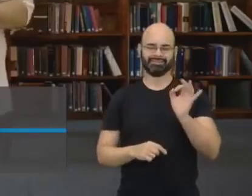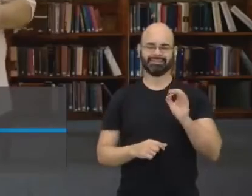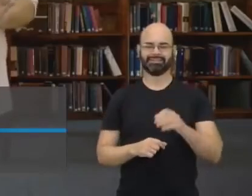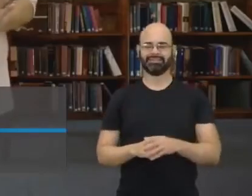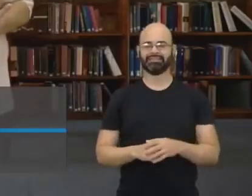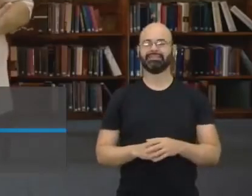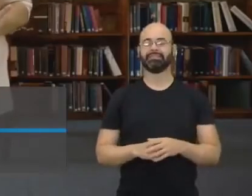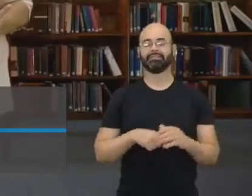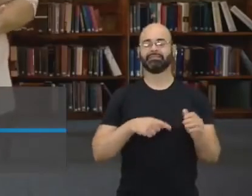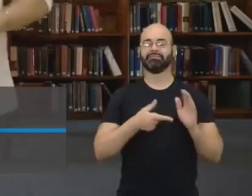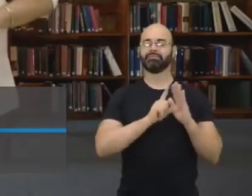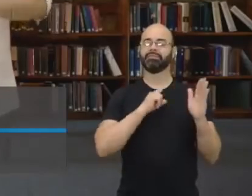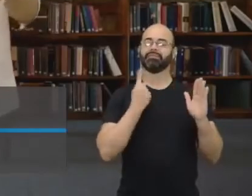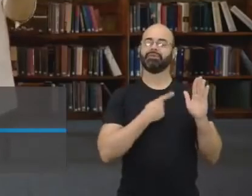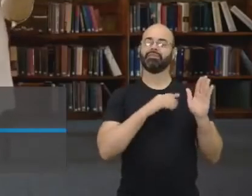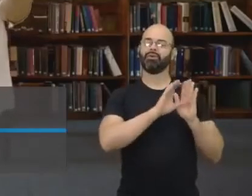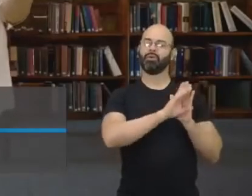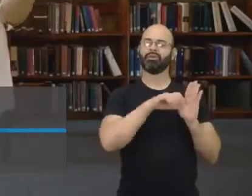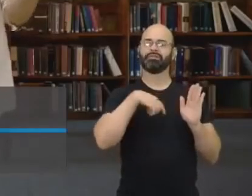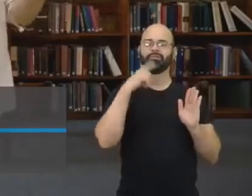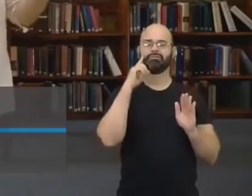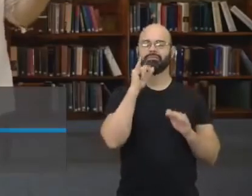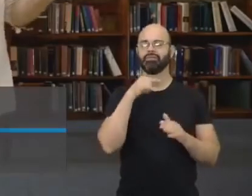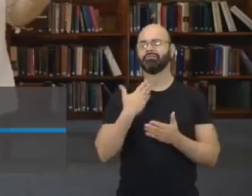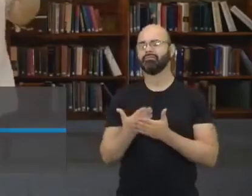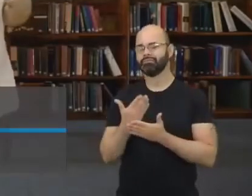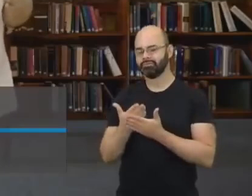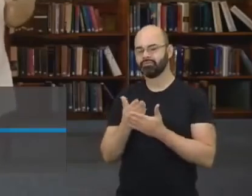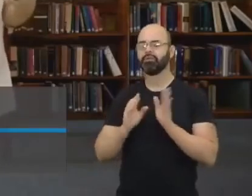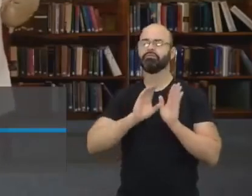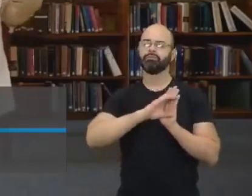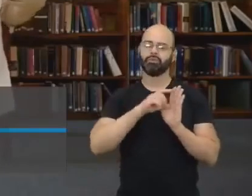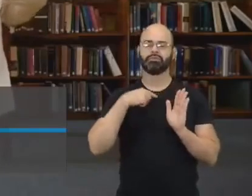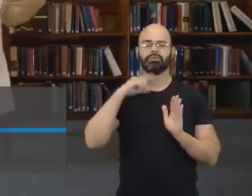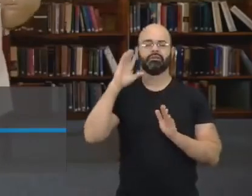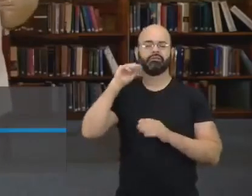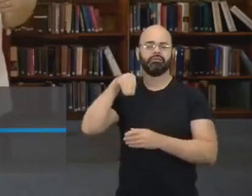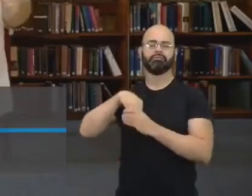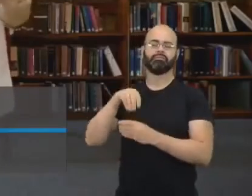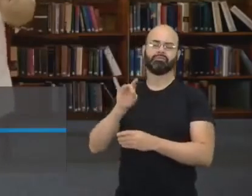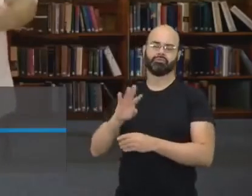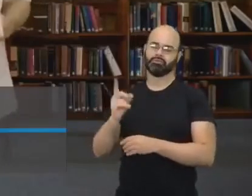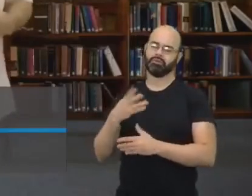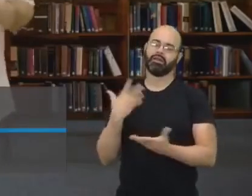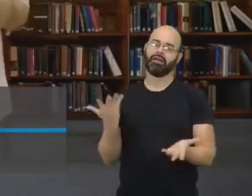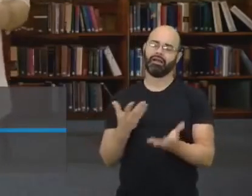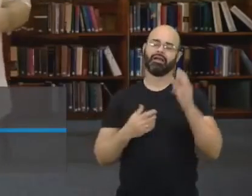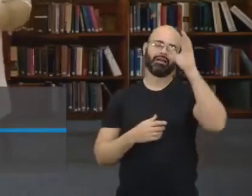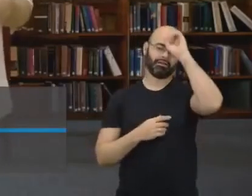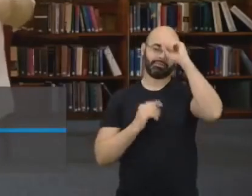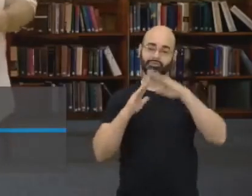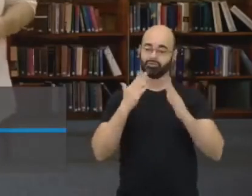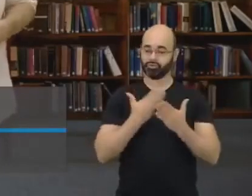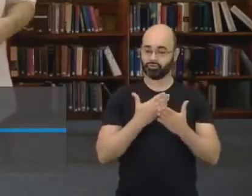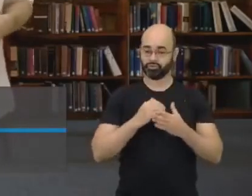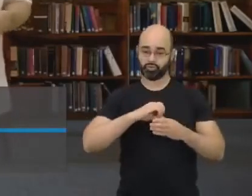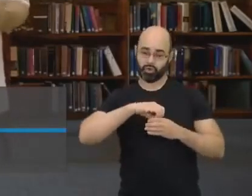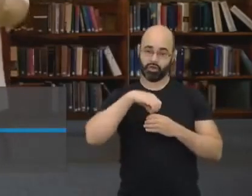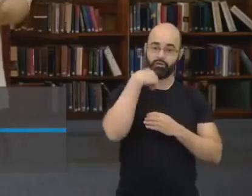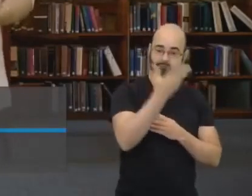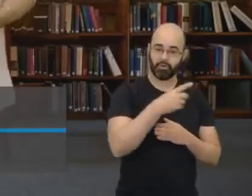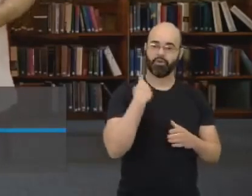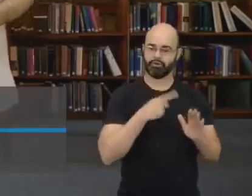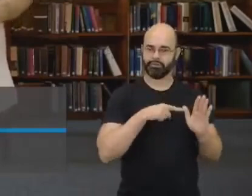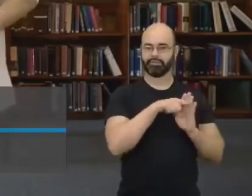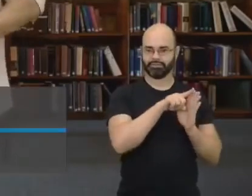sempre associada ao ambiente escolar ali fechado, né, instituições. Mas hoje não, todo mundo faz pesquisa a todo momento. A gente